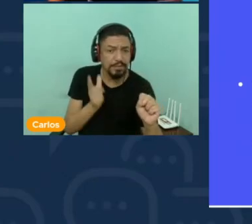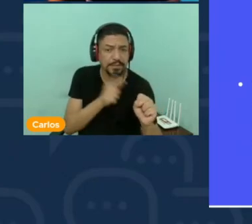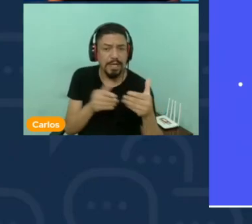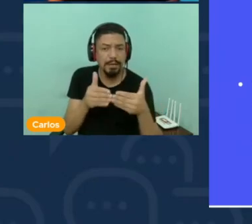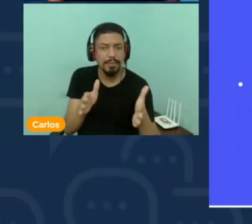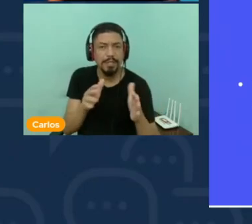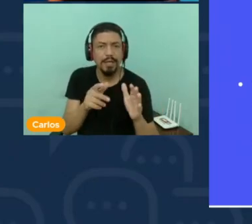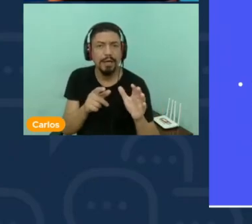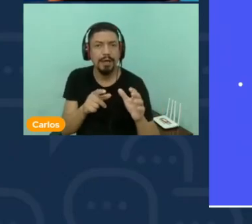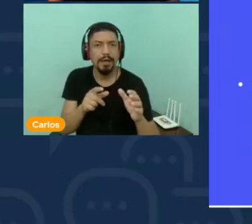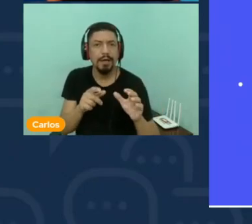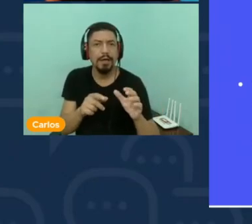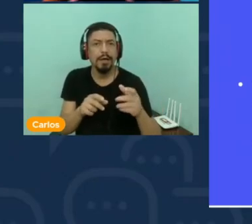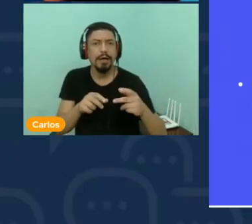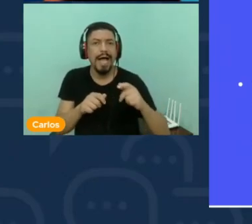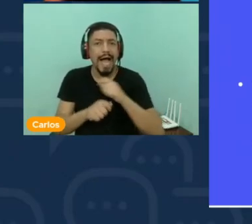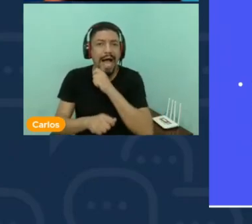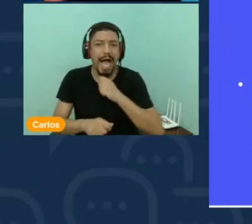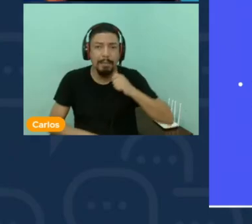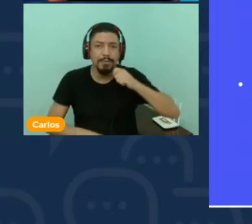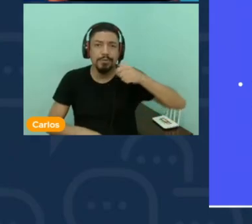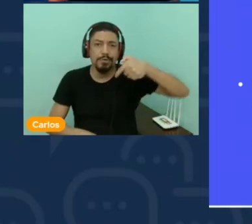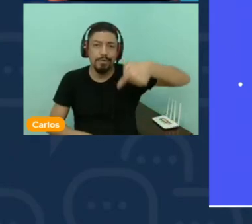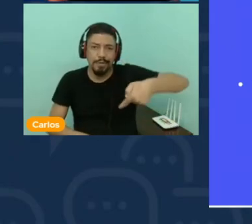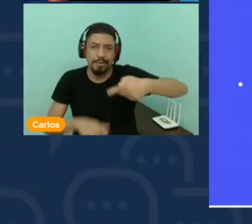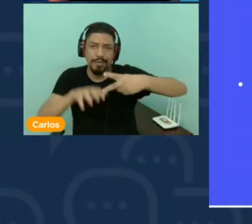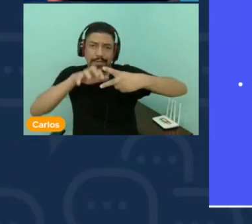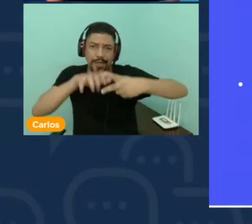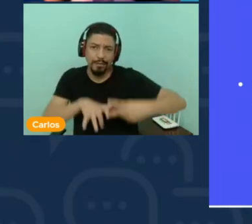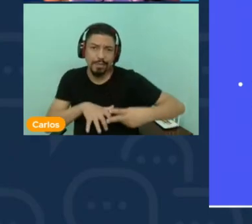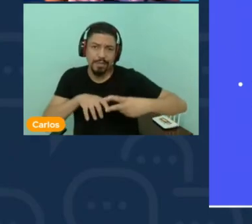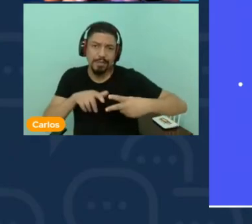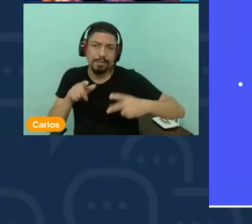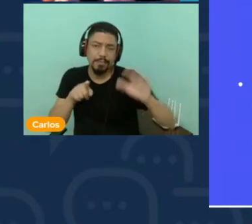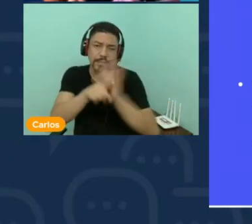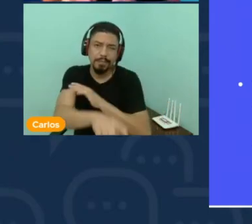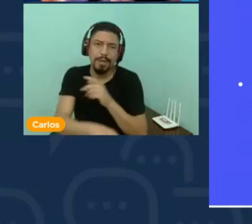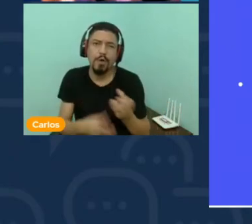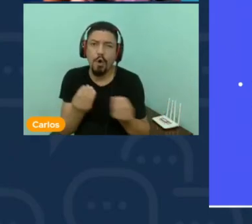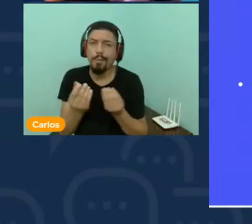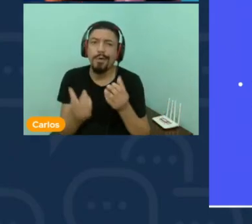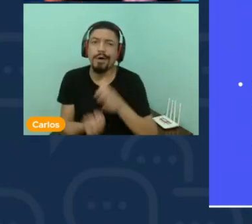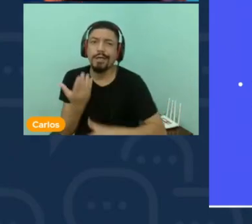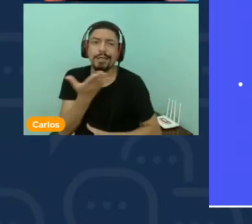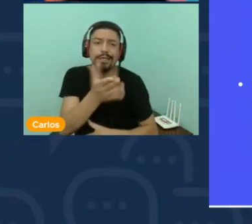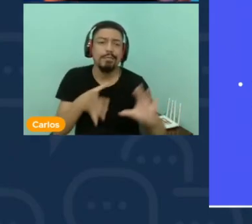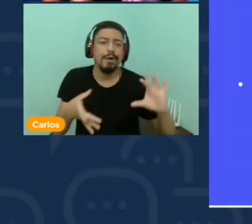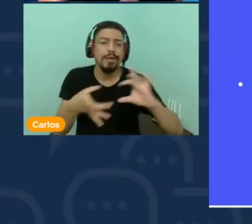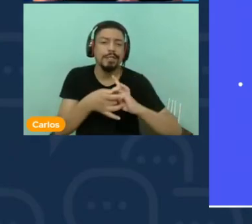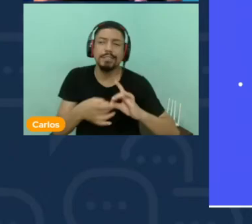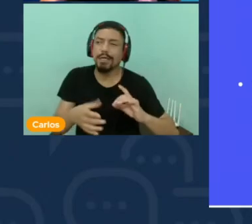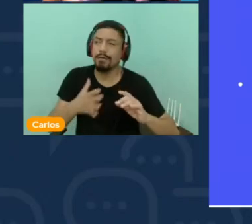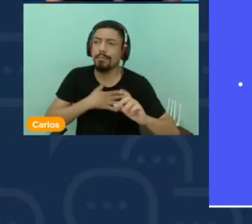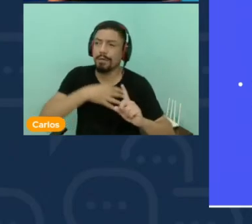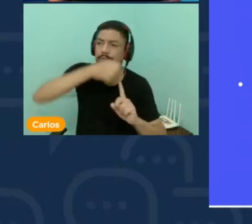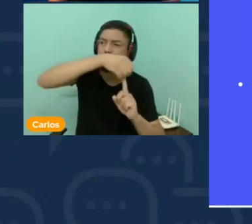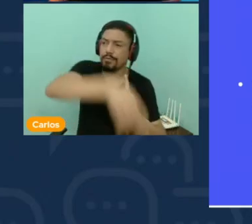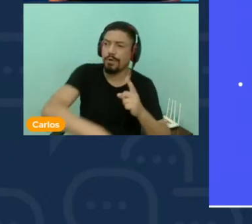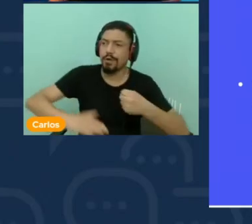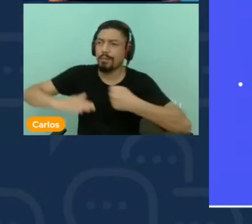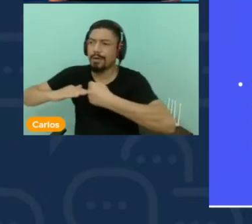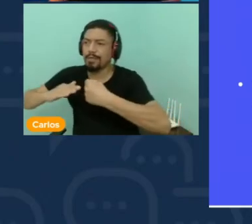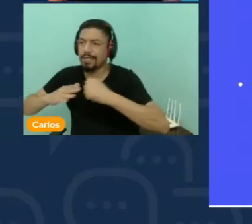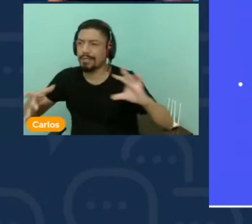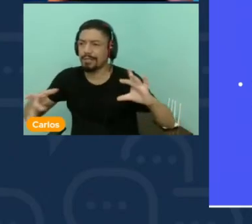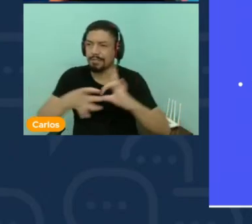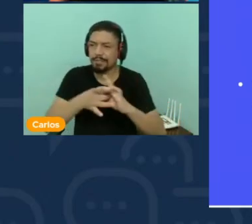o Amazon Q Developer e fazer uma pergunta para ele. Como eu crio aqui uma conexão entre o meu servidor e meu banco de